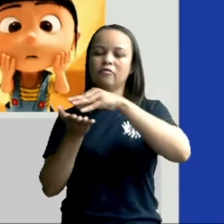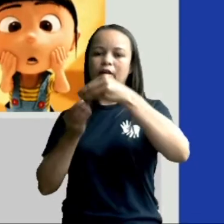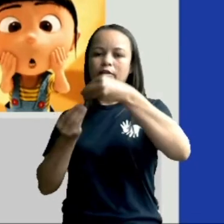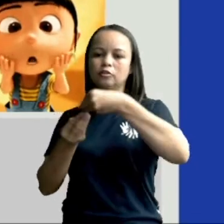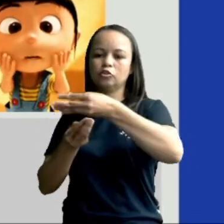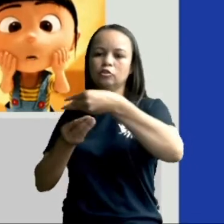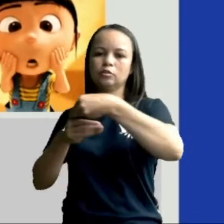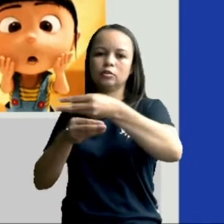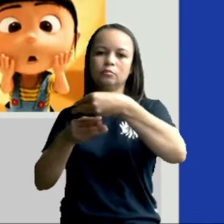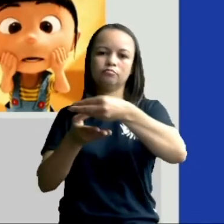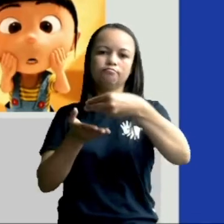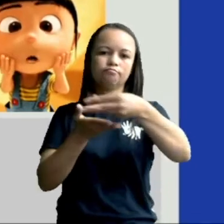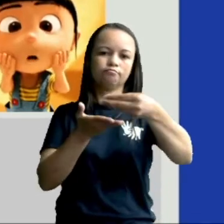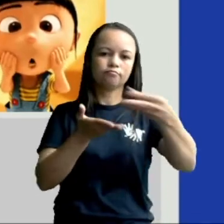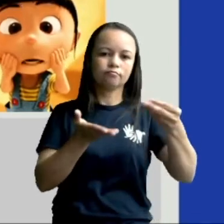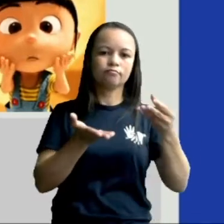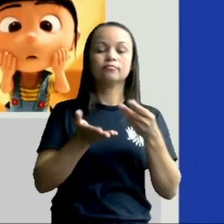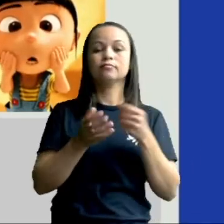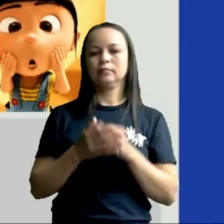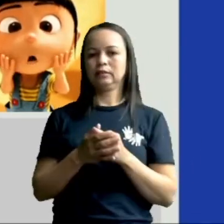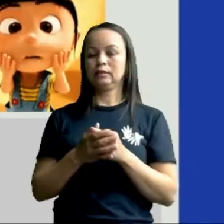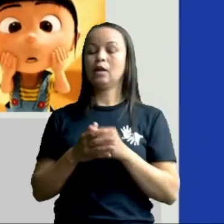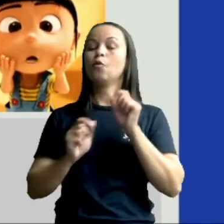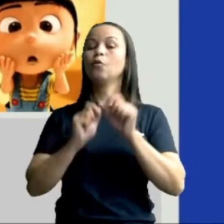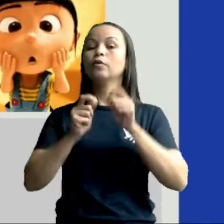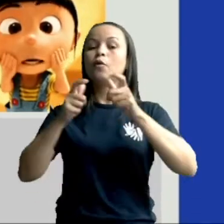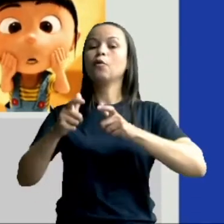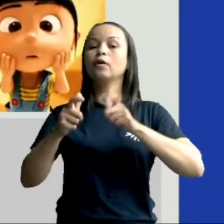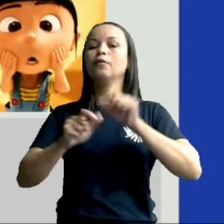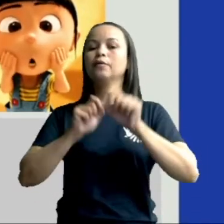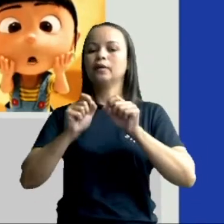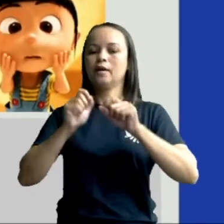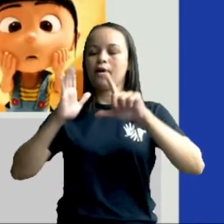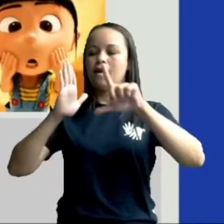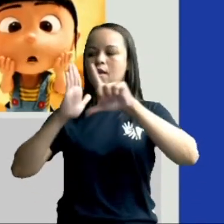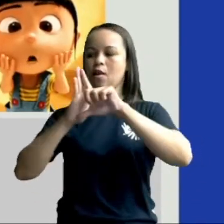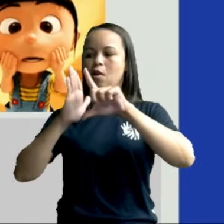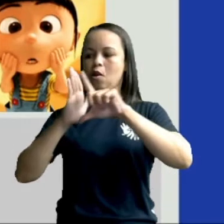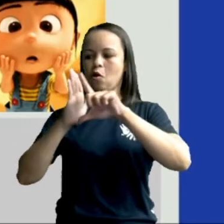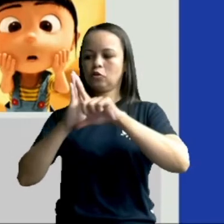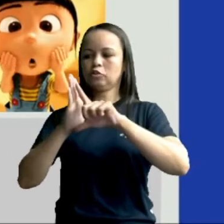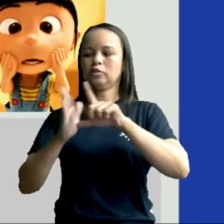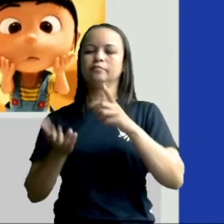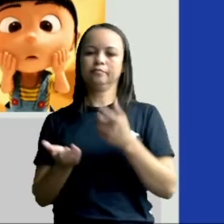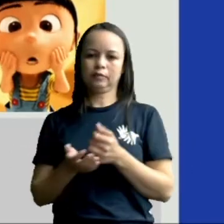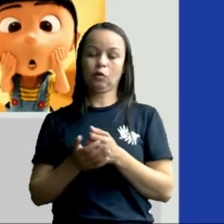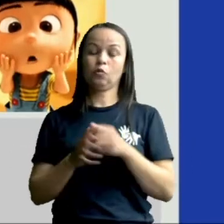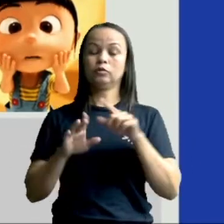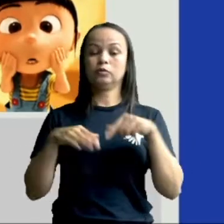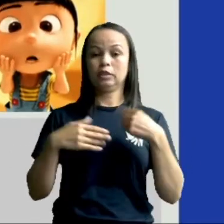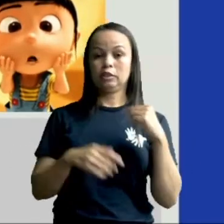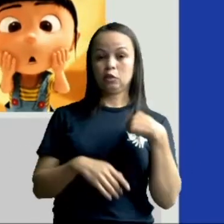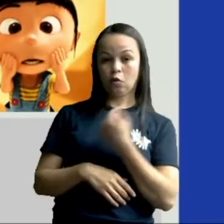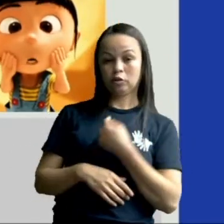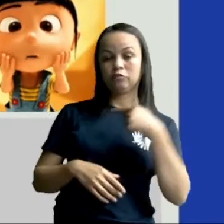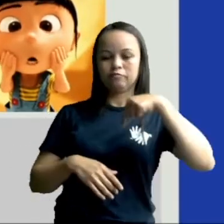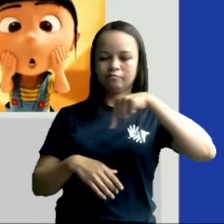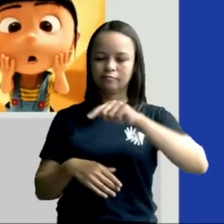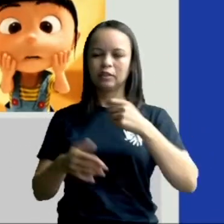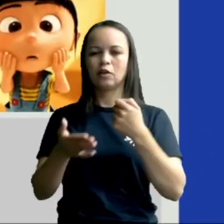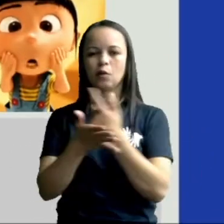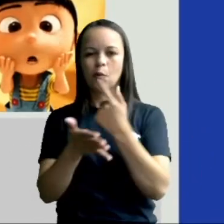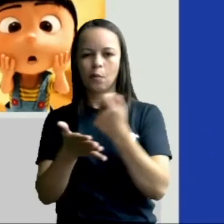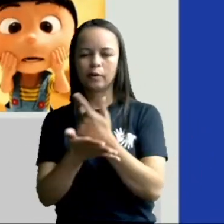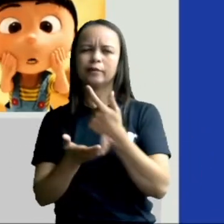A distribuição é esse local, as lojas, onde a gente vai fazer, né? A gente vai comprar, tá bom? A gente vai